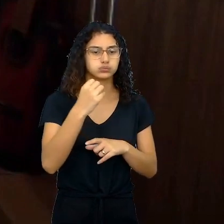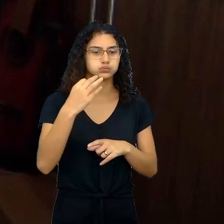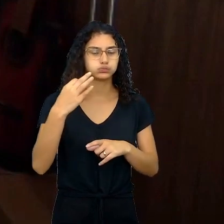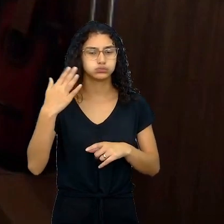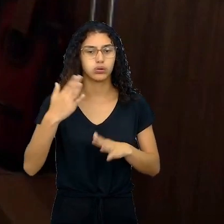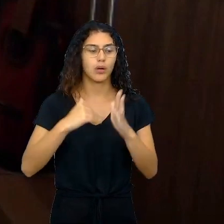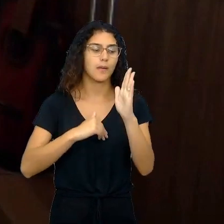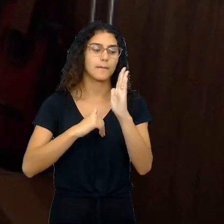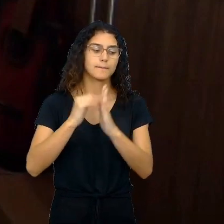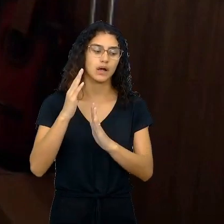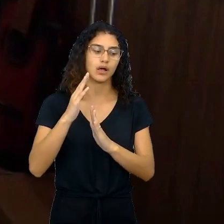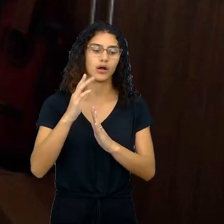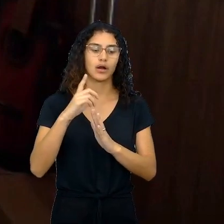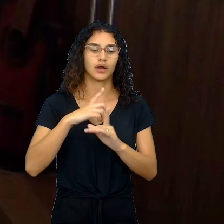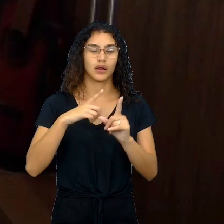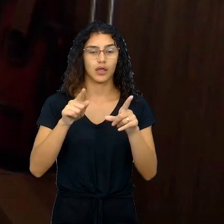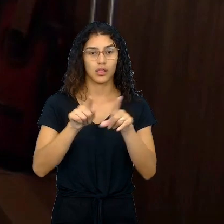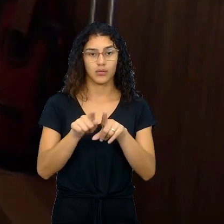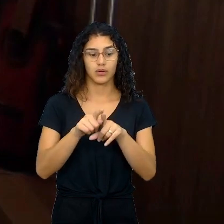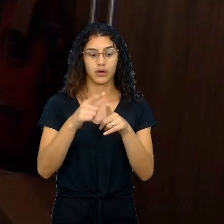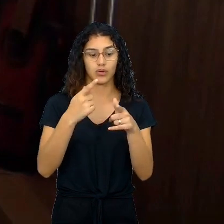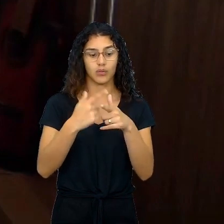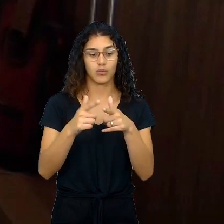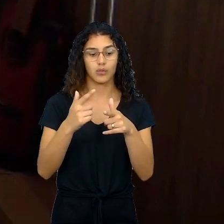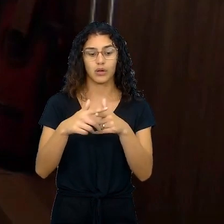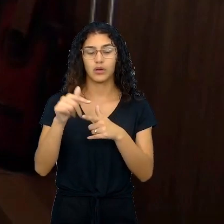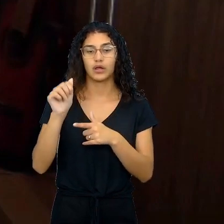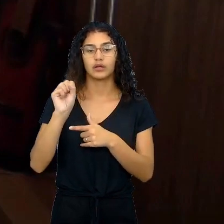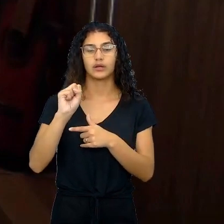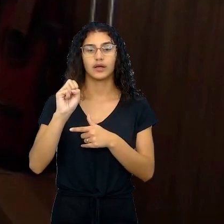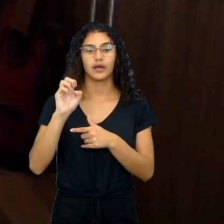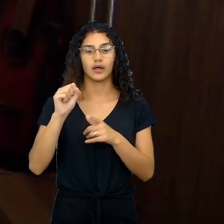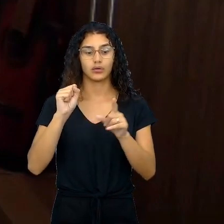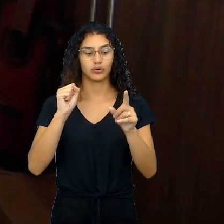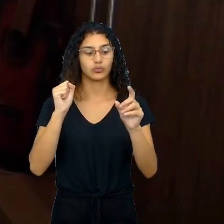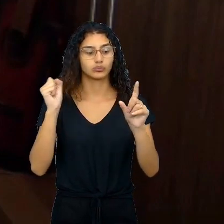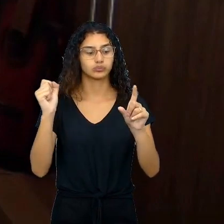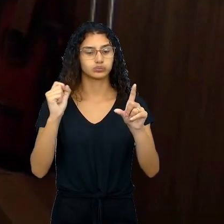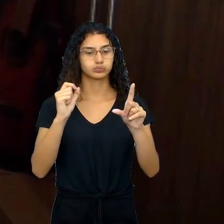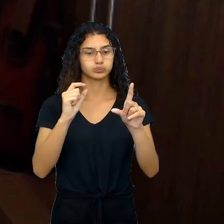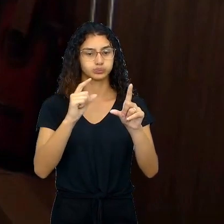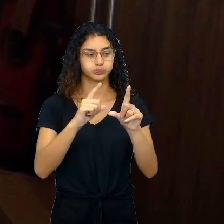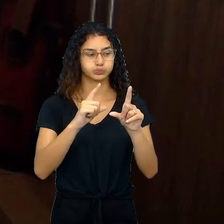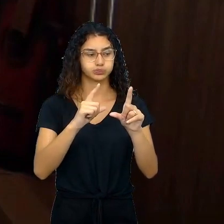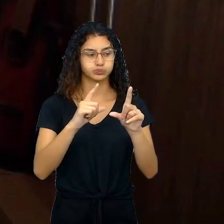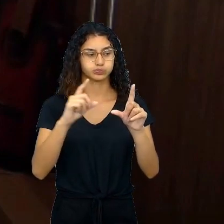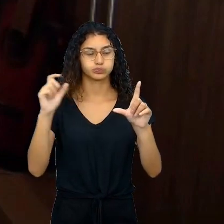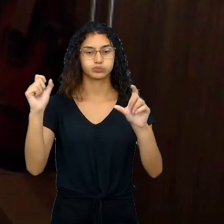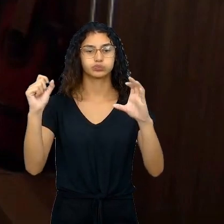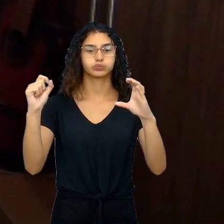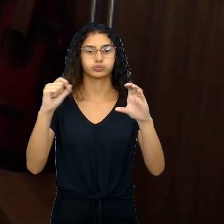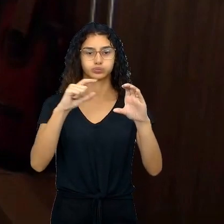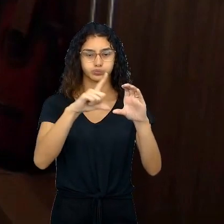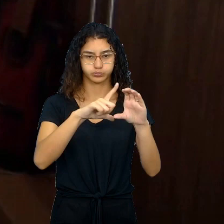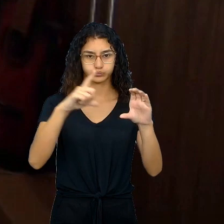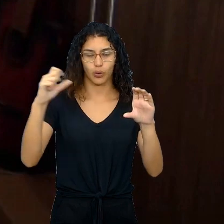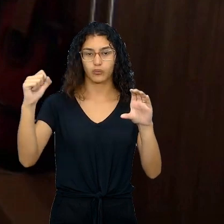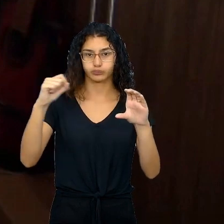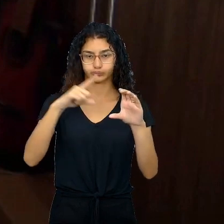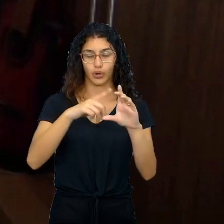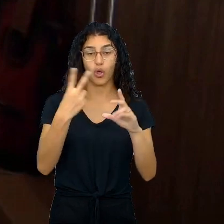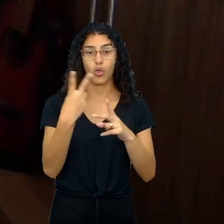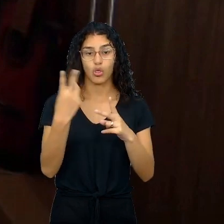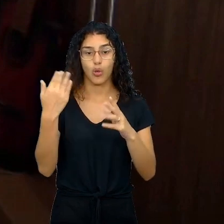uma maior quantidade desses gases de efeito estufa. E os dois principais gases, que a gente costuma falar